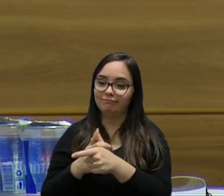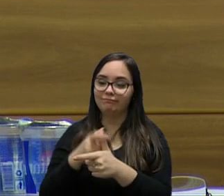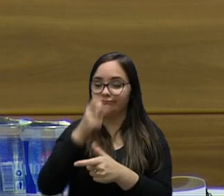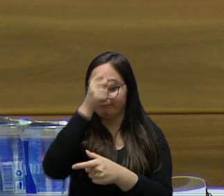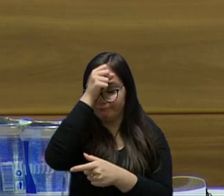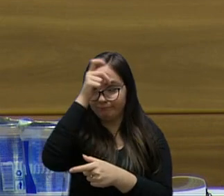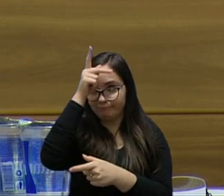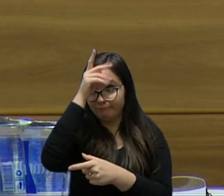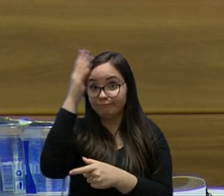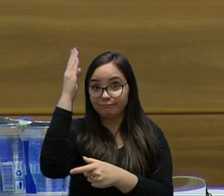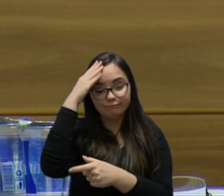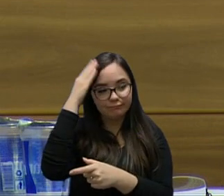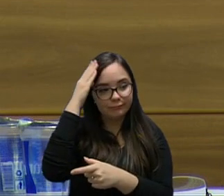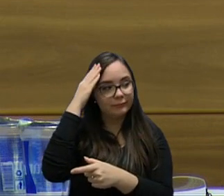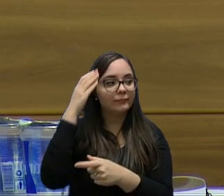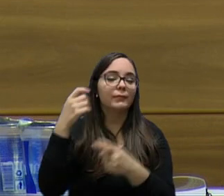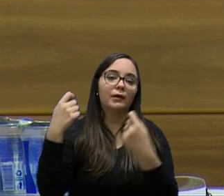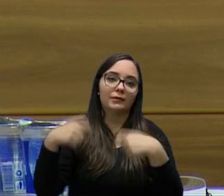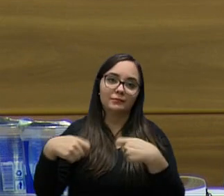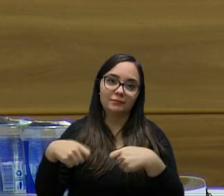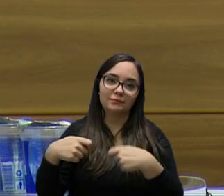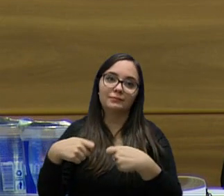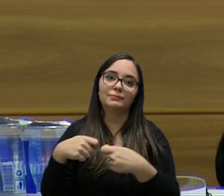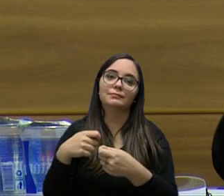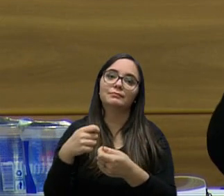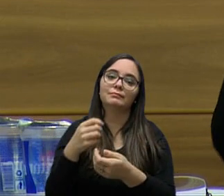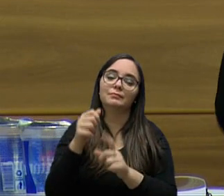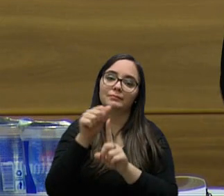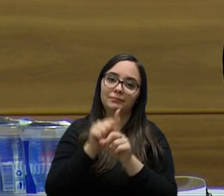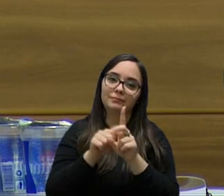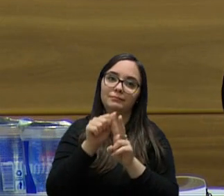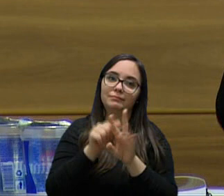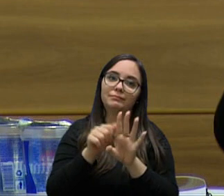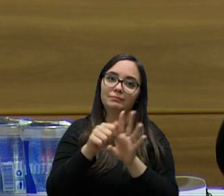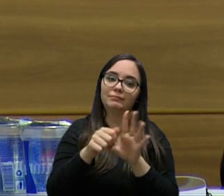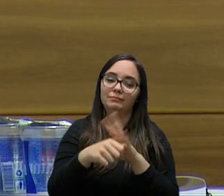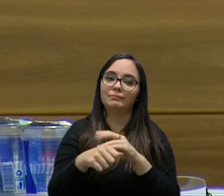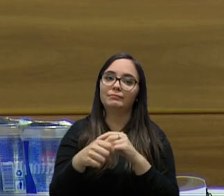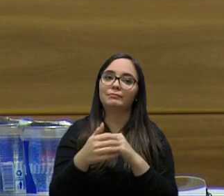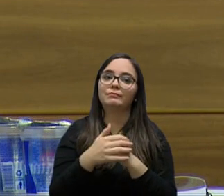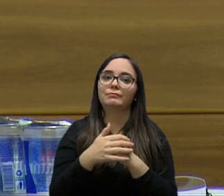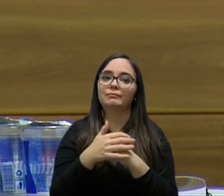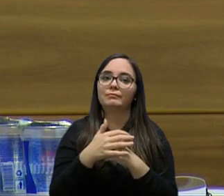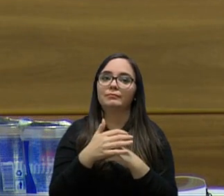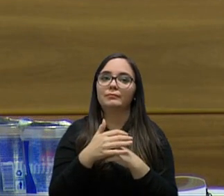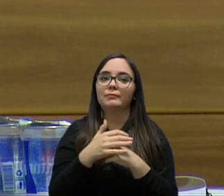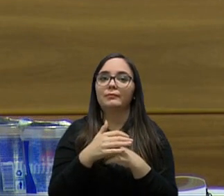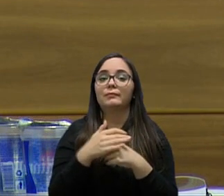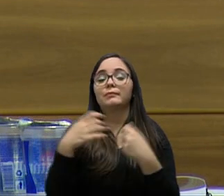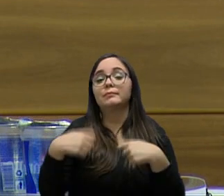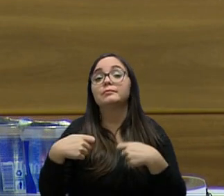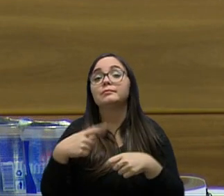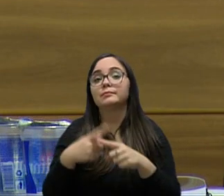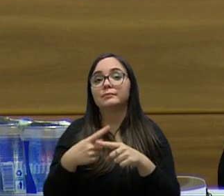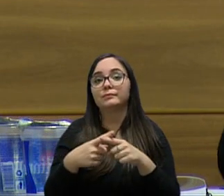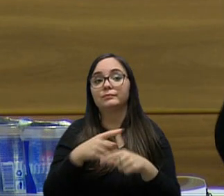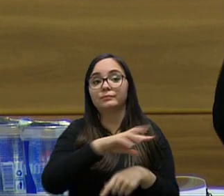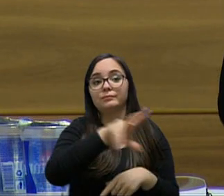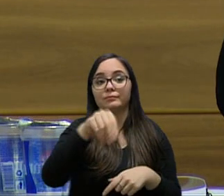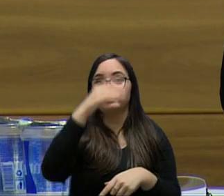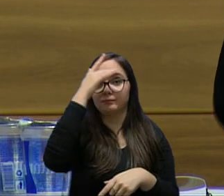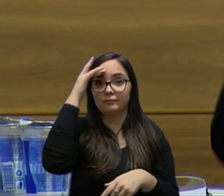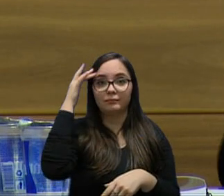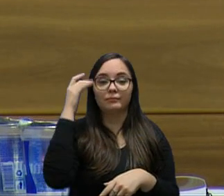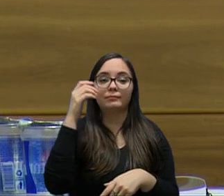prefeitura tem que fazer se esse aporte financeiro mensal para poder garantir aposentadoria desse pessoal que